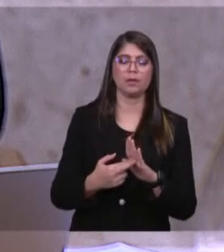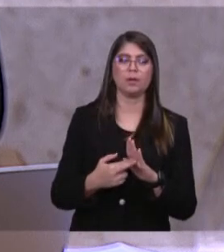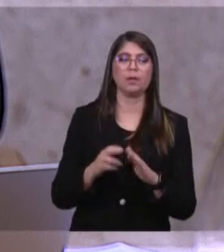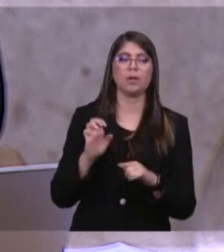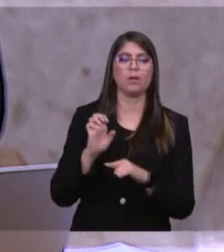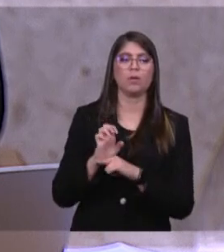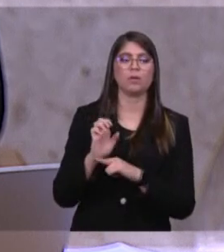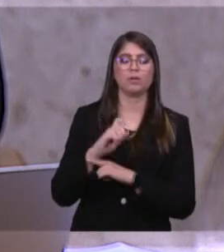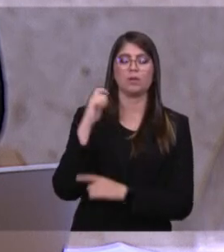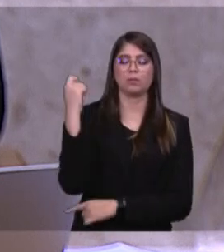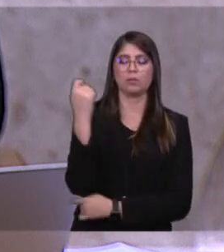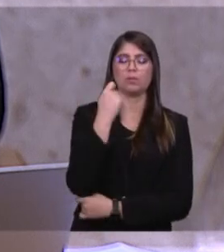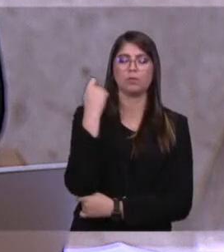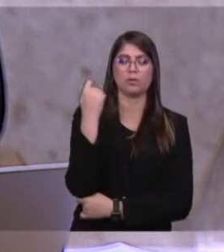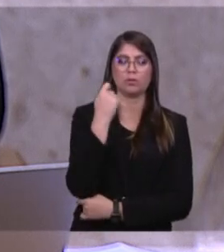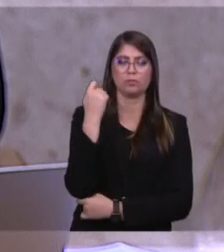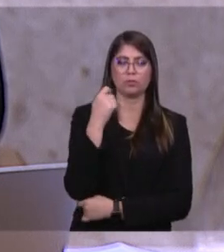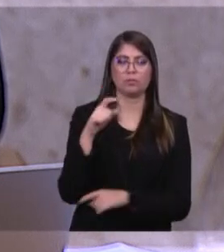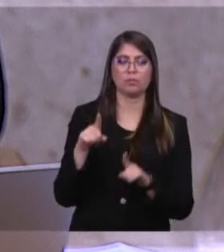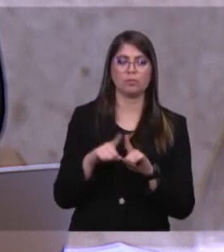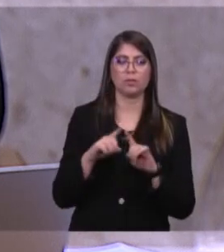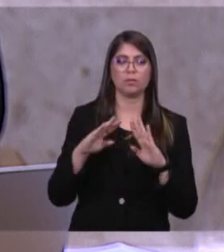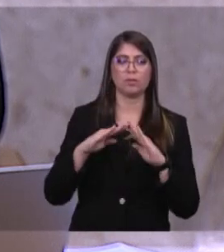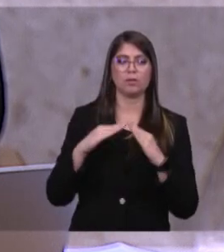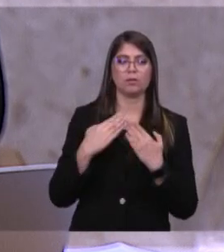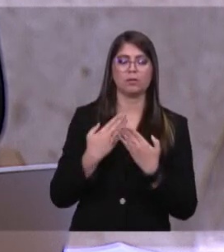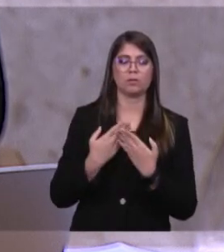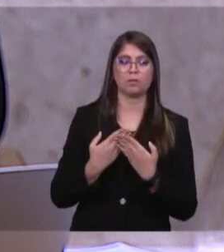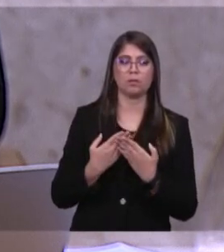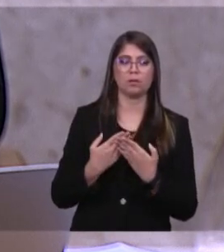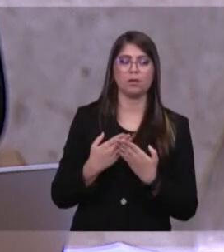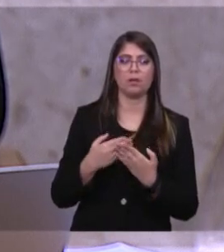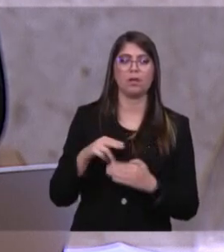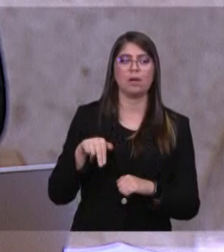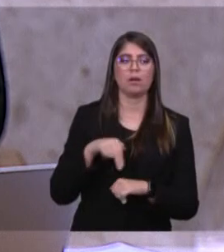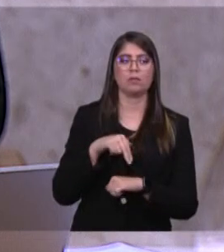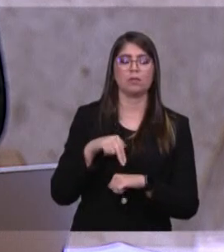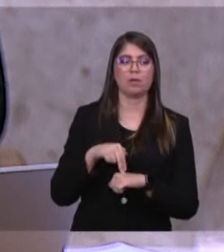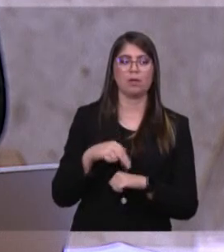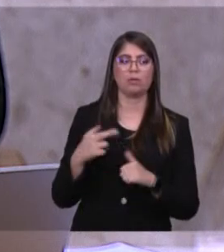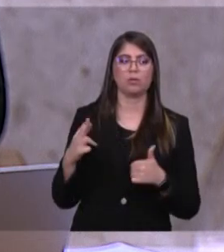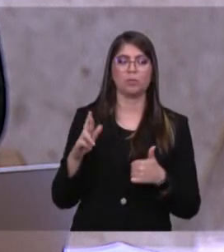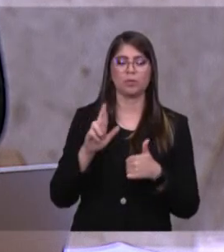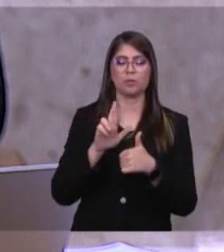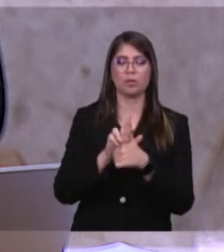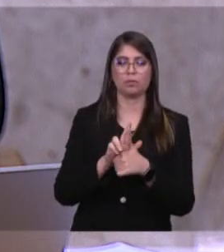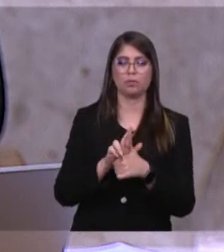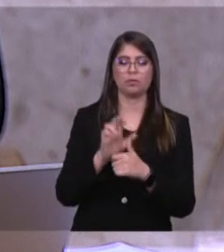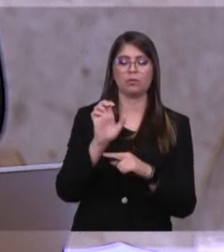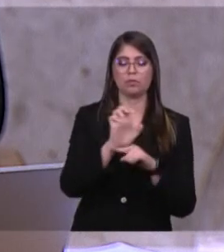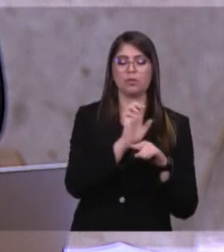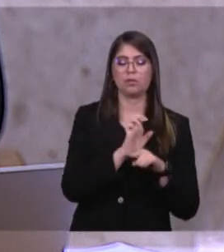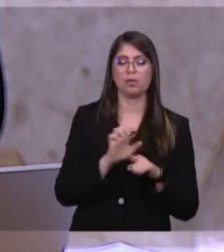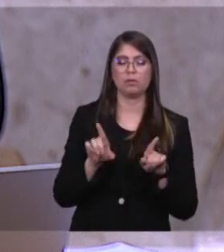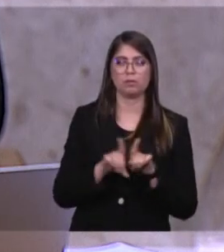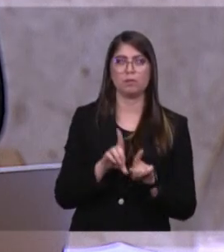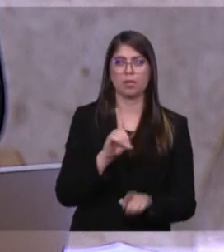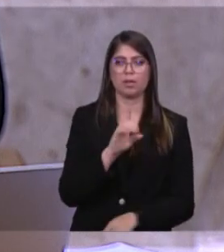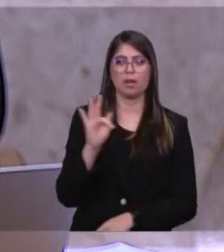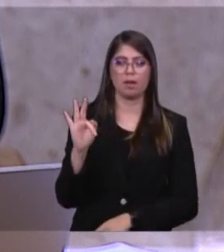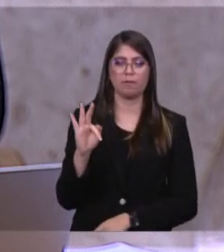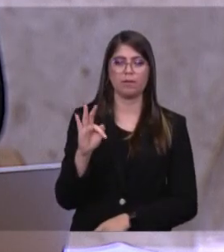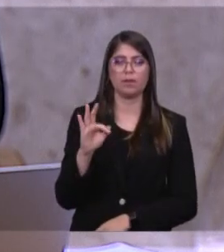Estado do Rio Grande do Sul e pelo Colégio Nacional de Procuradores Gerais dos Estados e do Distrito Federal, o